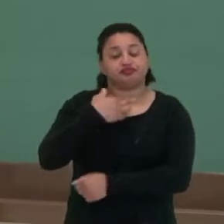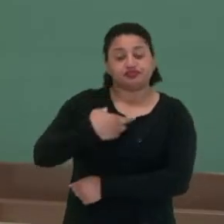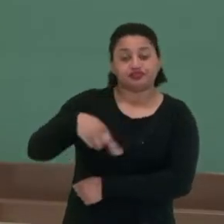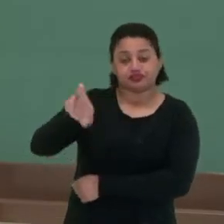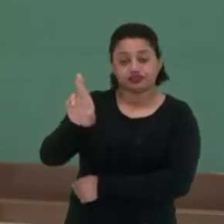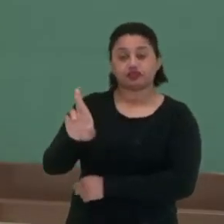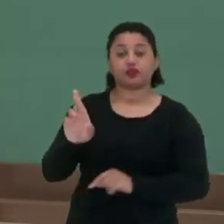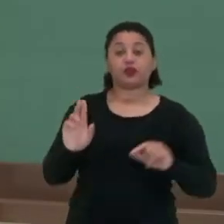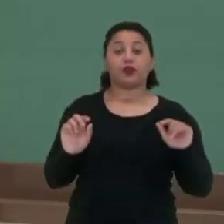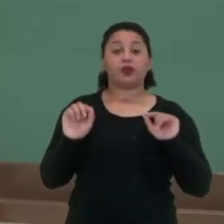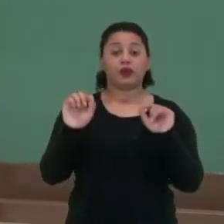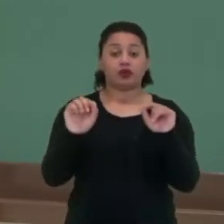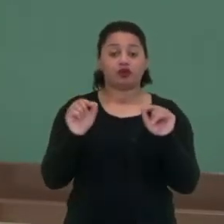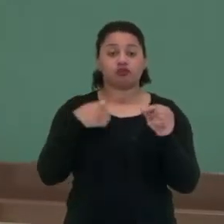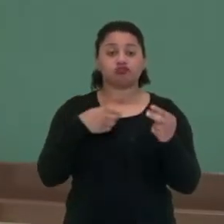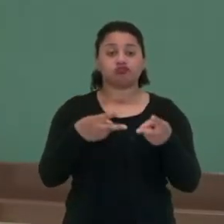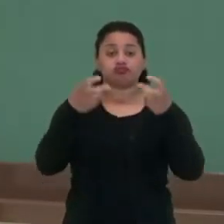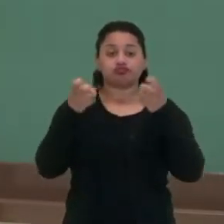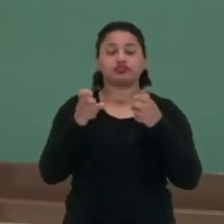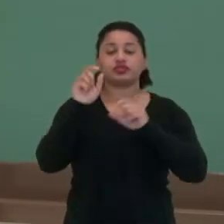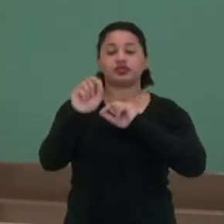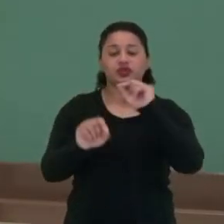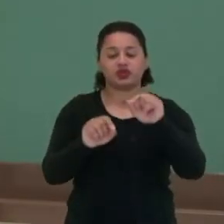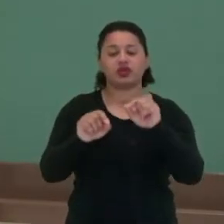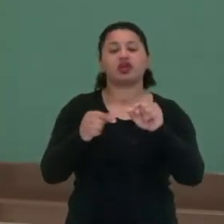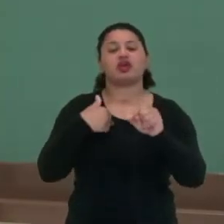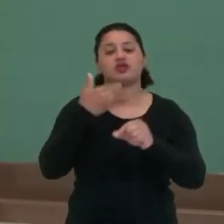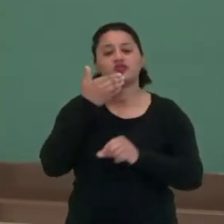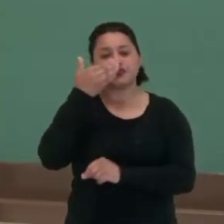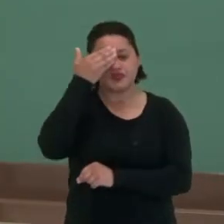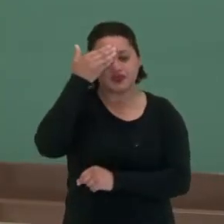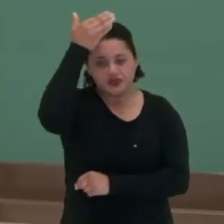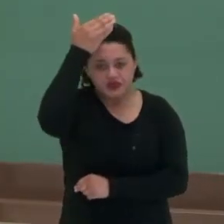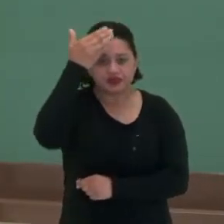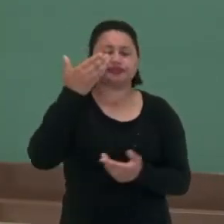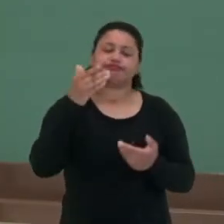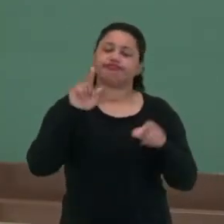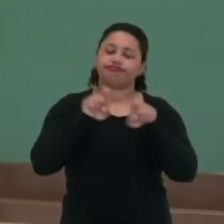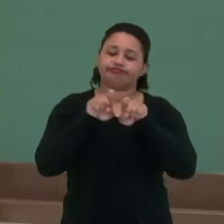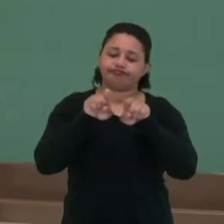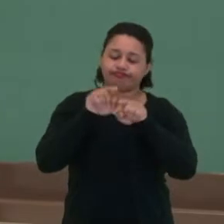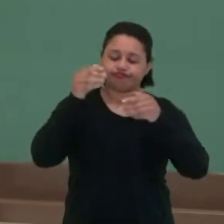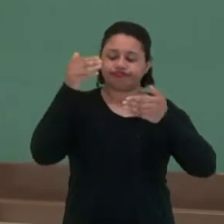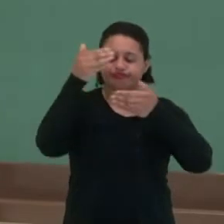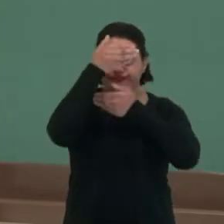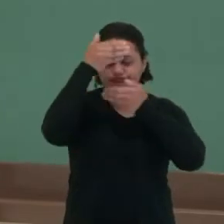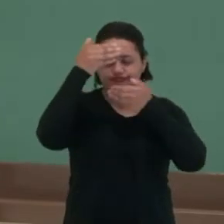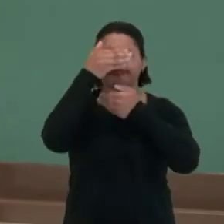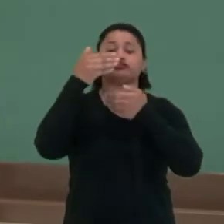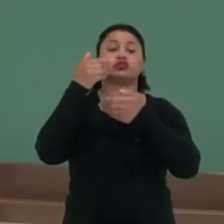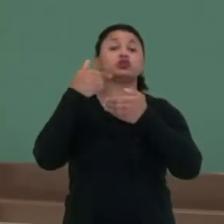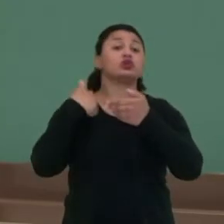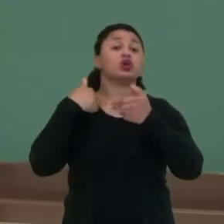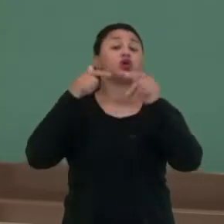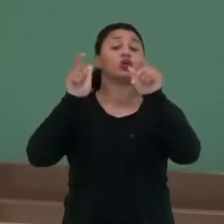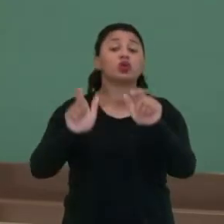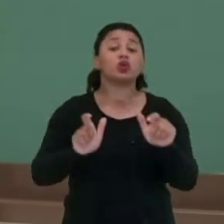a gente vai perceber o Islã, a gente vai perceber os muçulmanos ali muito presentes. São estados